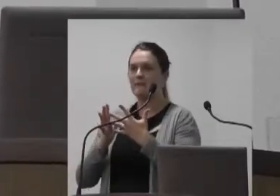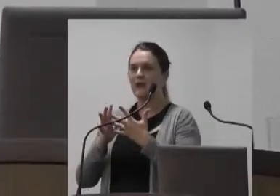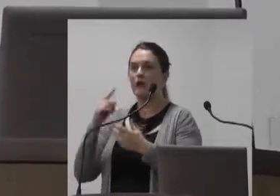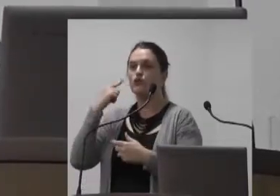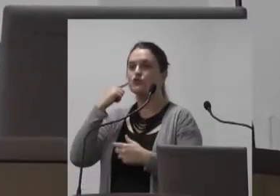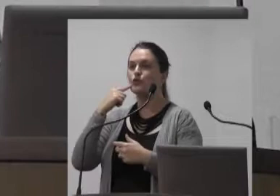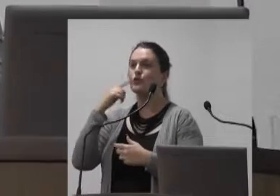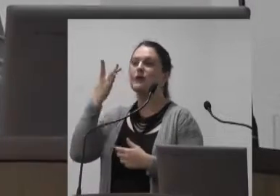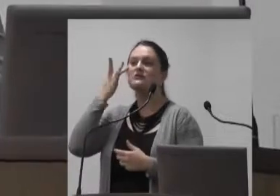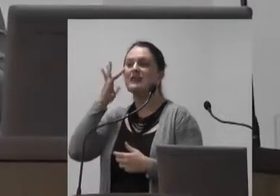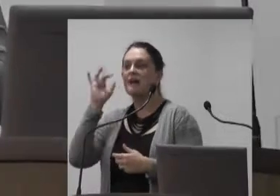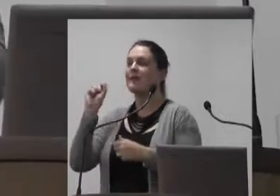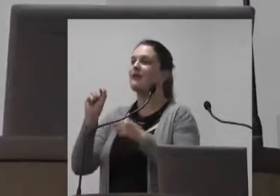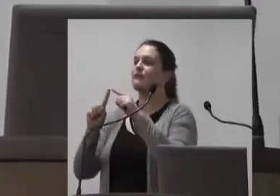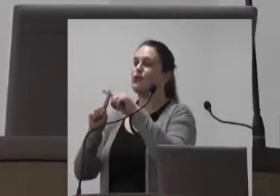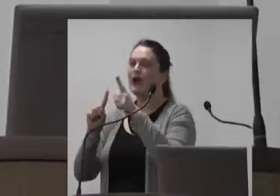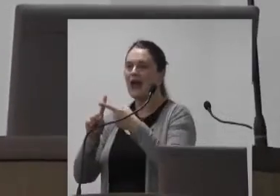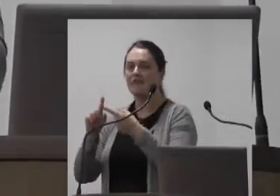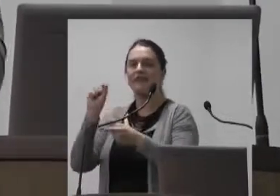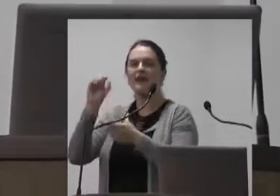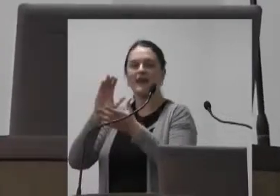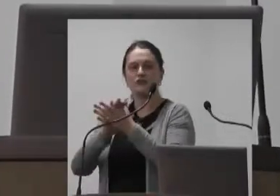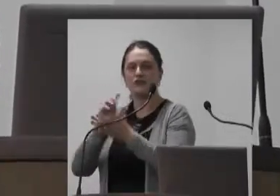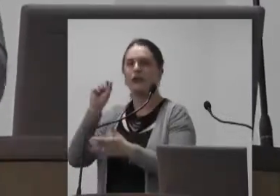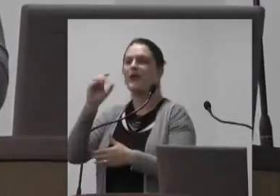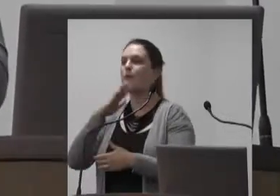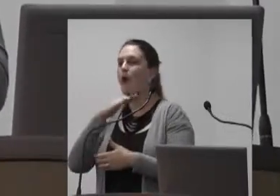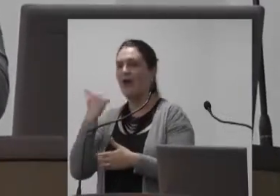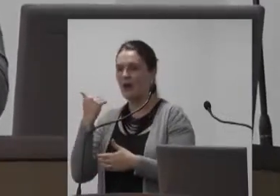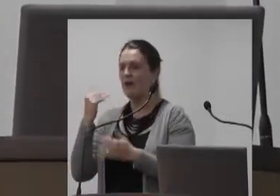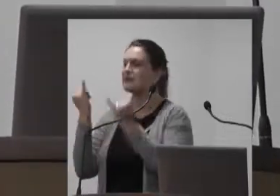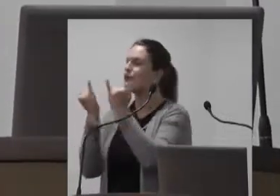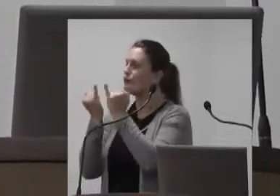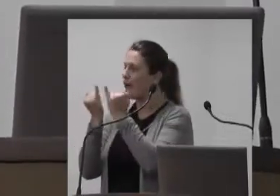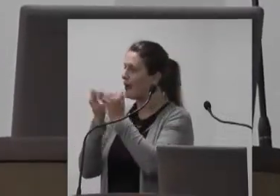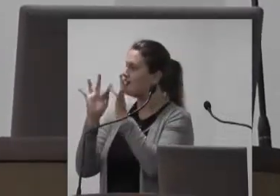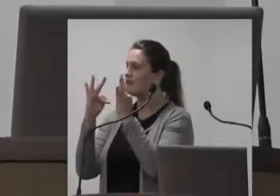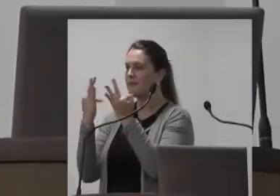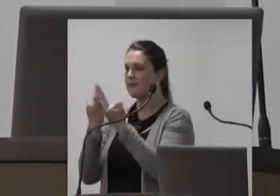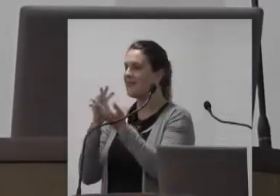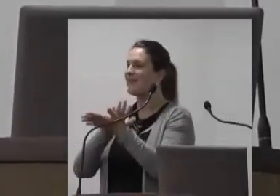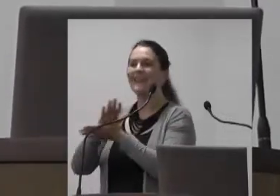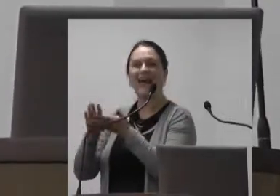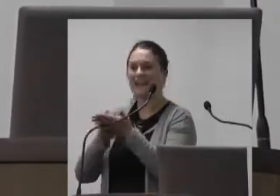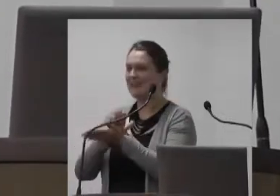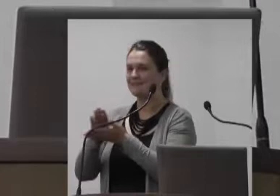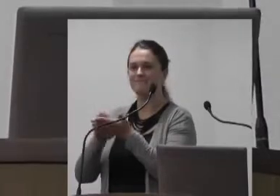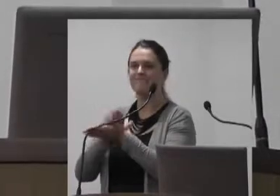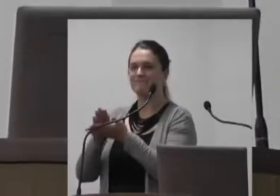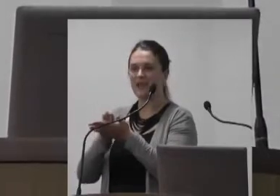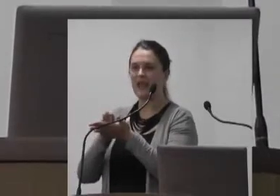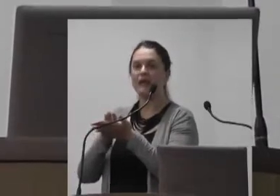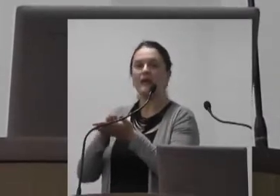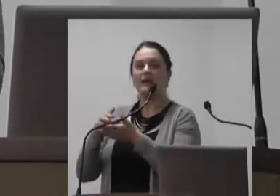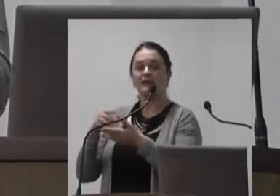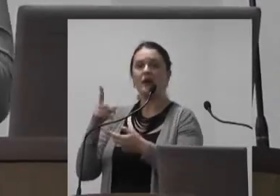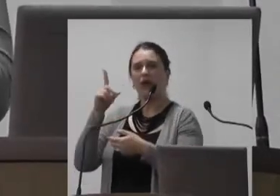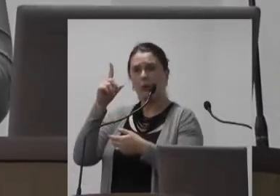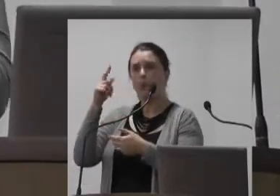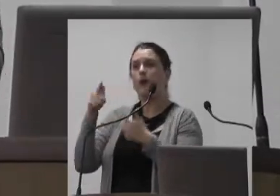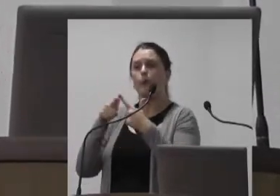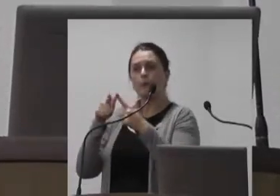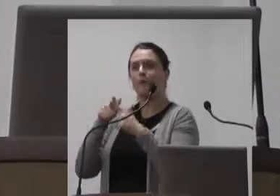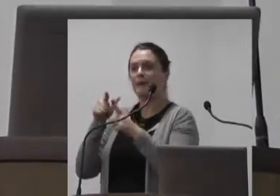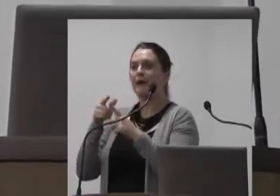Libras, né? O surdo não sabe quem ficou grávida, quem casou, quem morreu, as fofocas da família, nada, né?